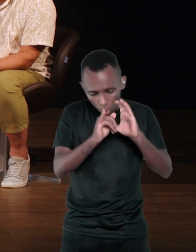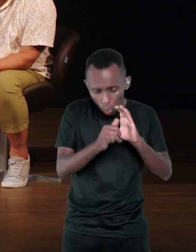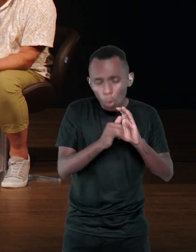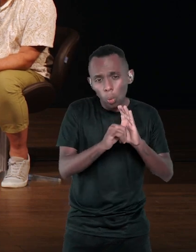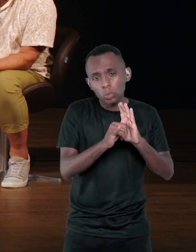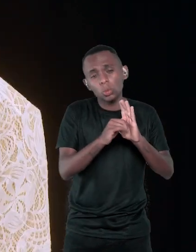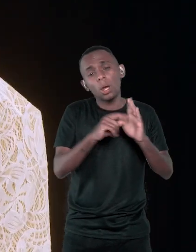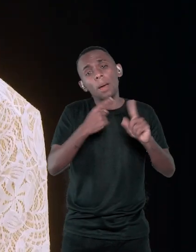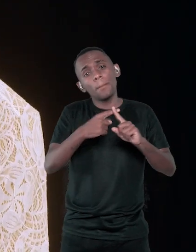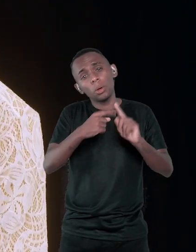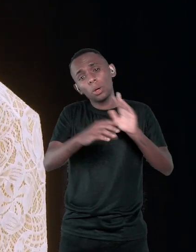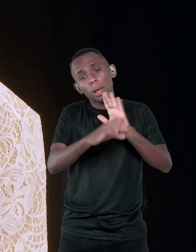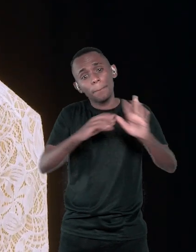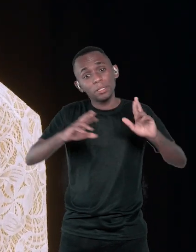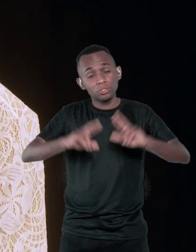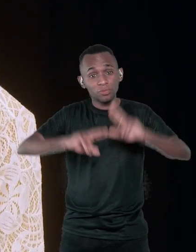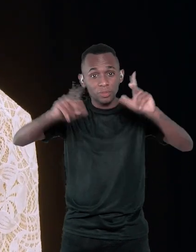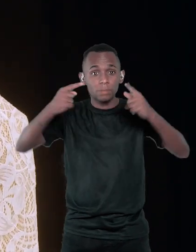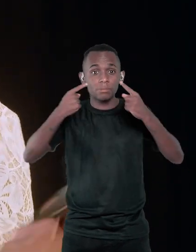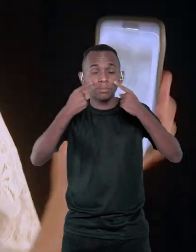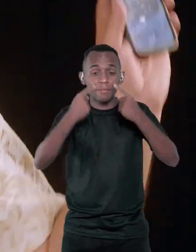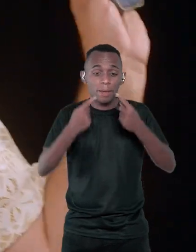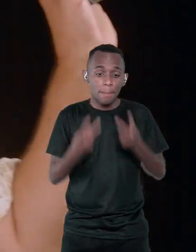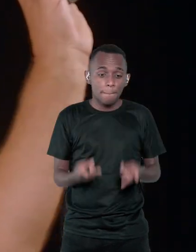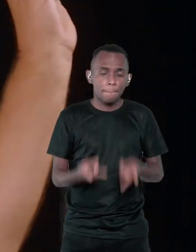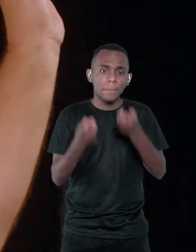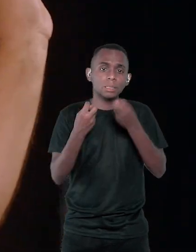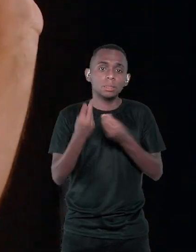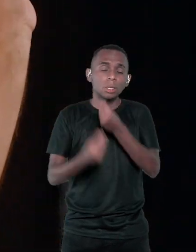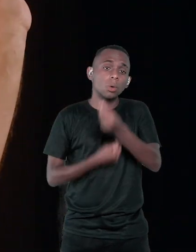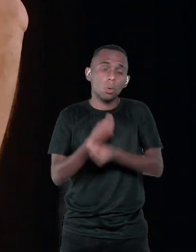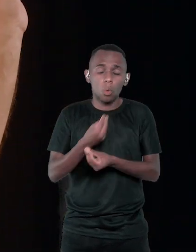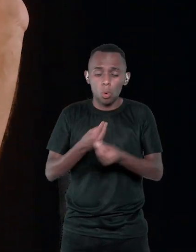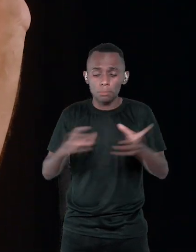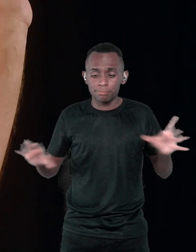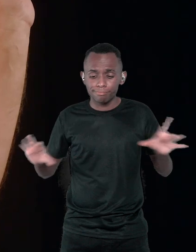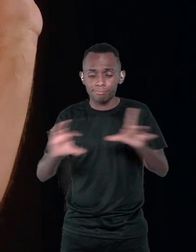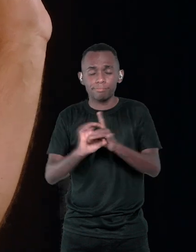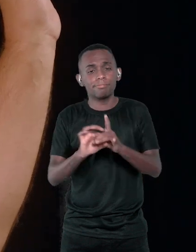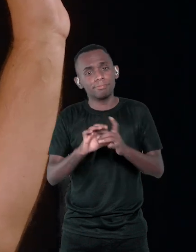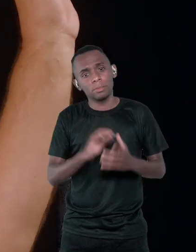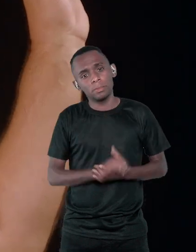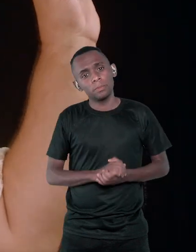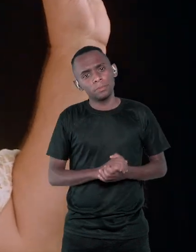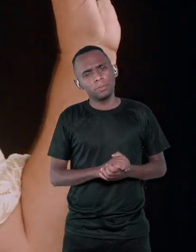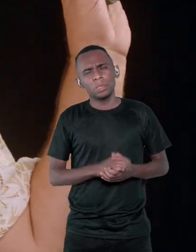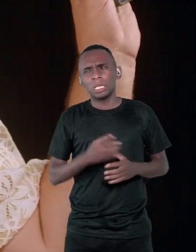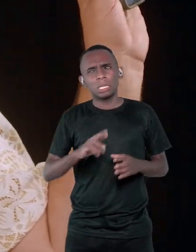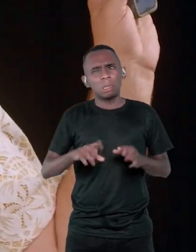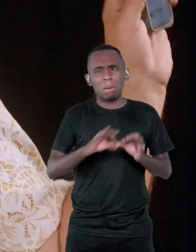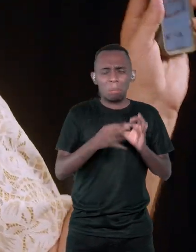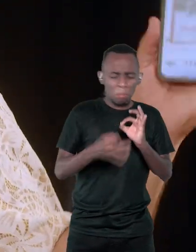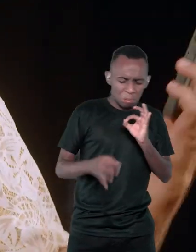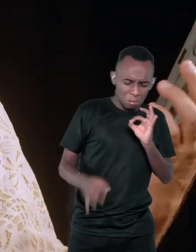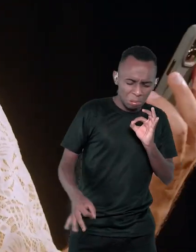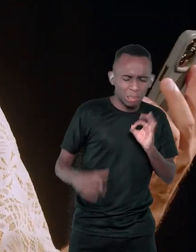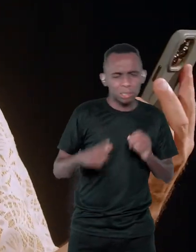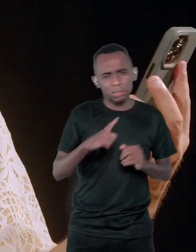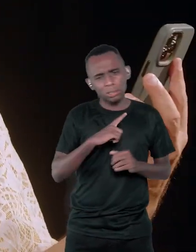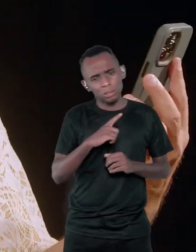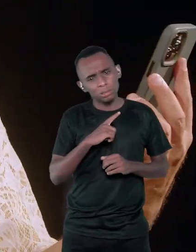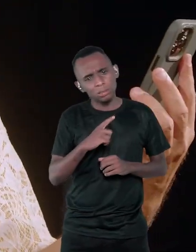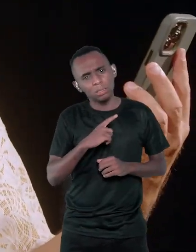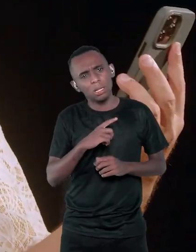tão diferentes, e você vai vendo aos poucos como é amarrado esse livro aqui. Também não é um livro muito longo, tem 200 e tantas páginas, uma coisa